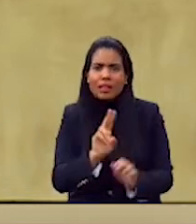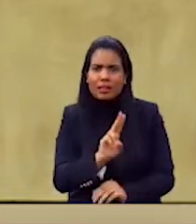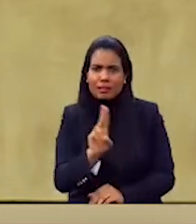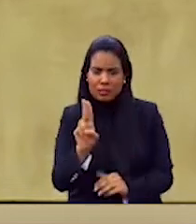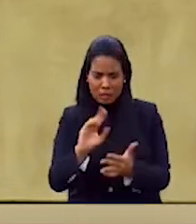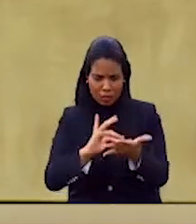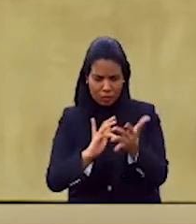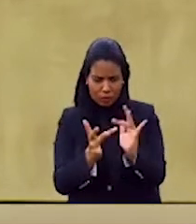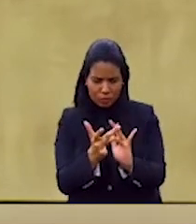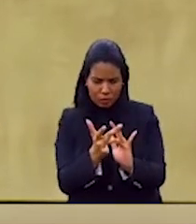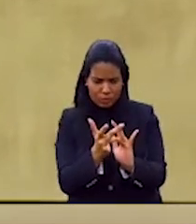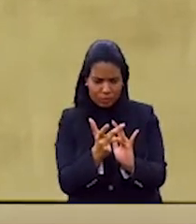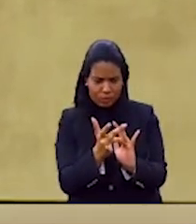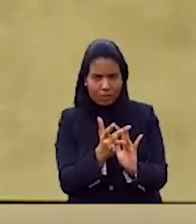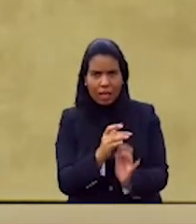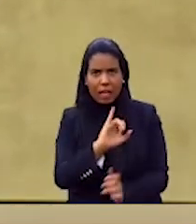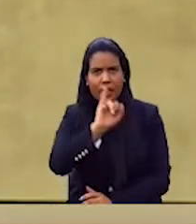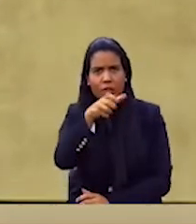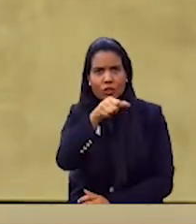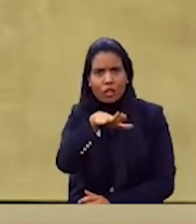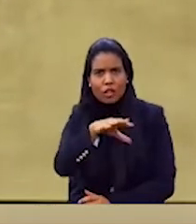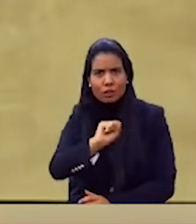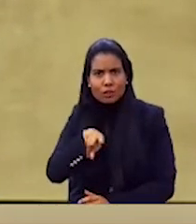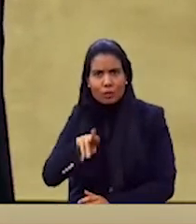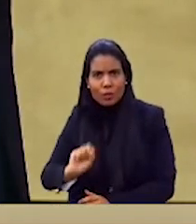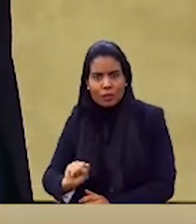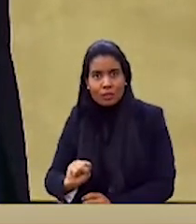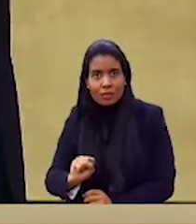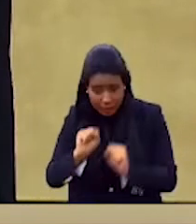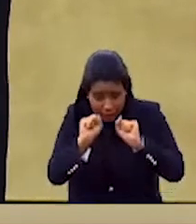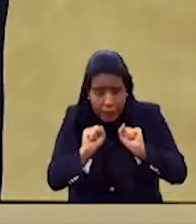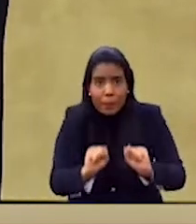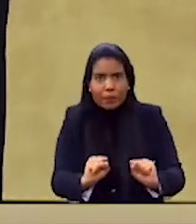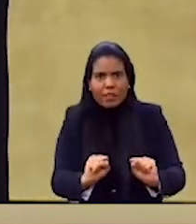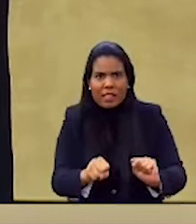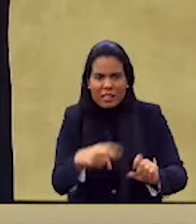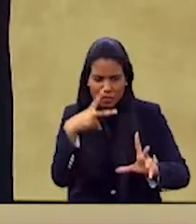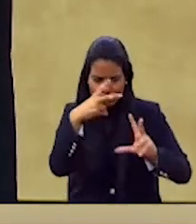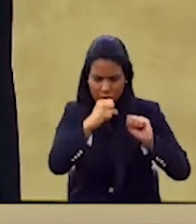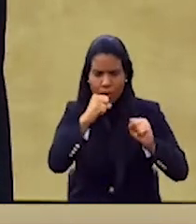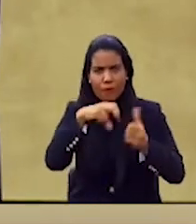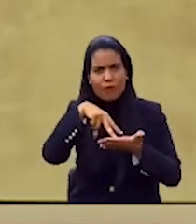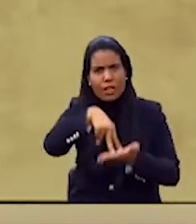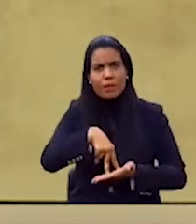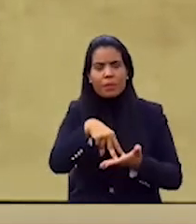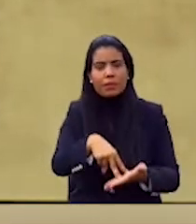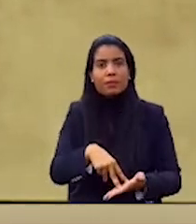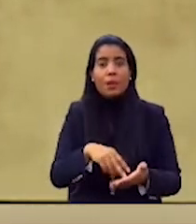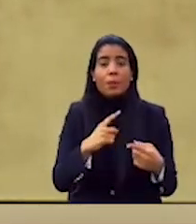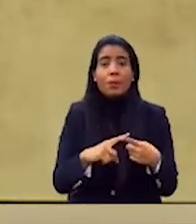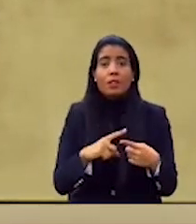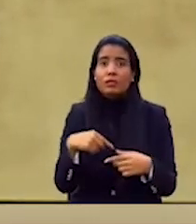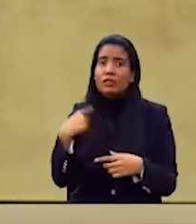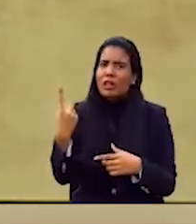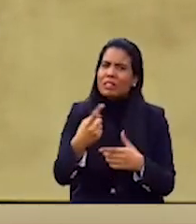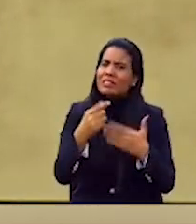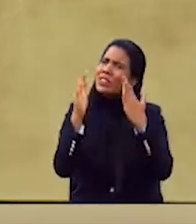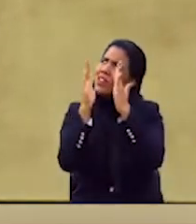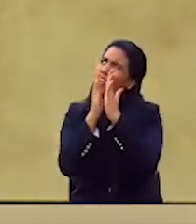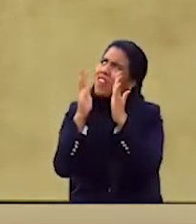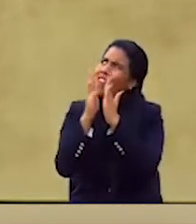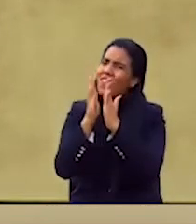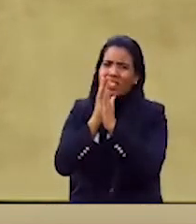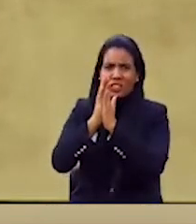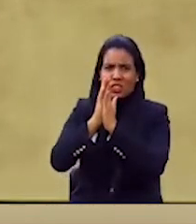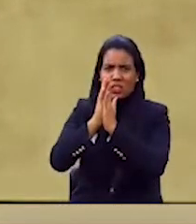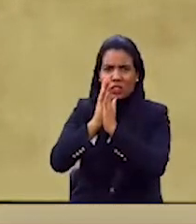poder, autoridade. Quando a gente fala, quando a gente ora, quando a gente manda os espíritos imundos